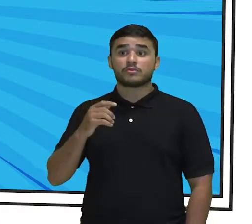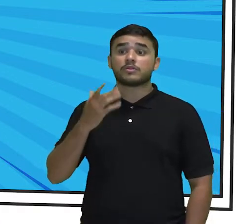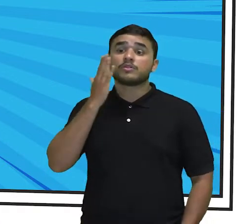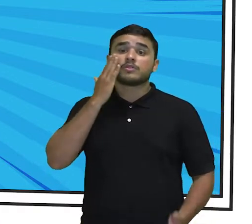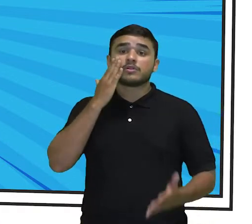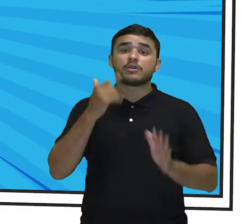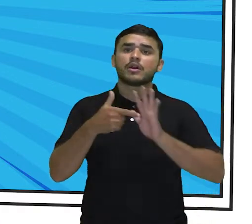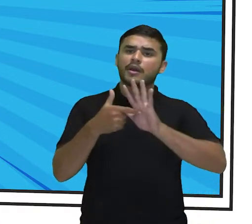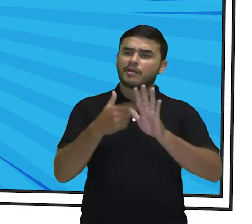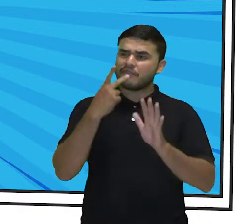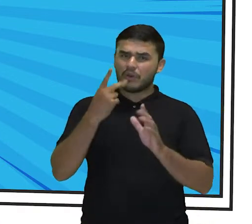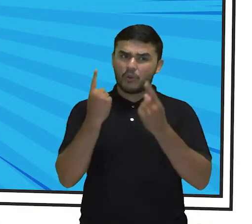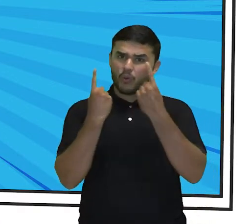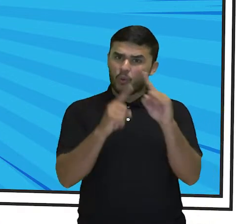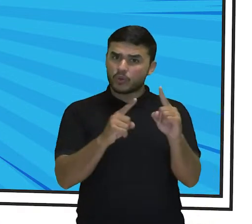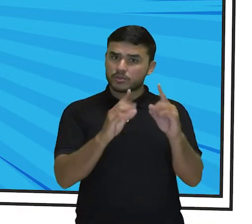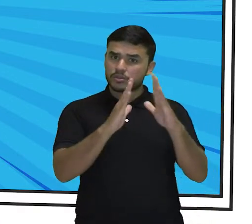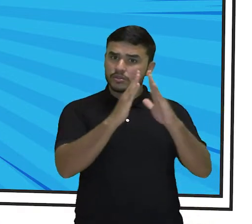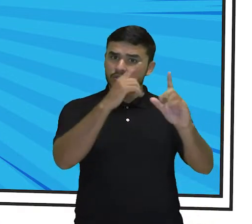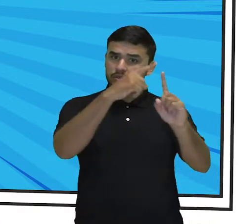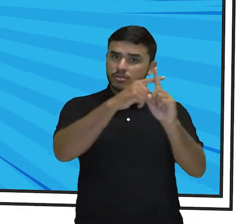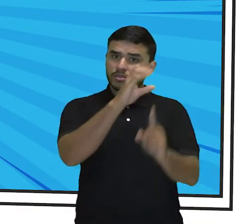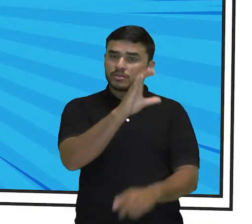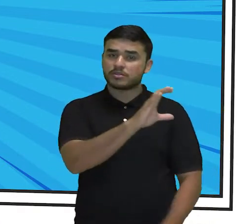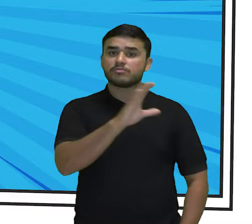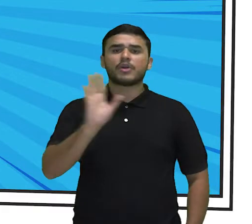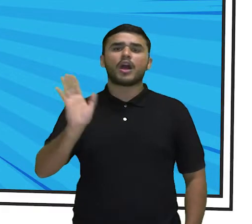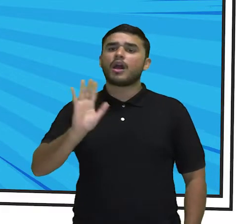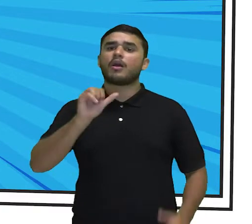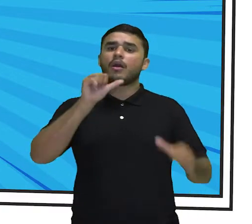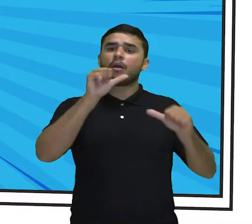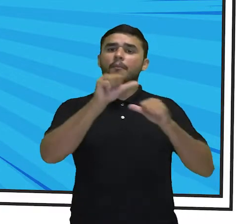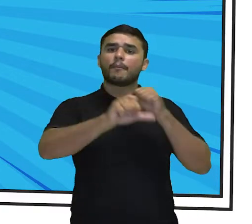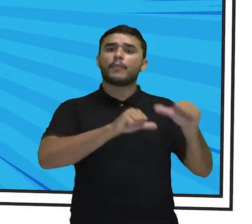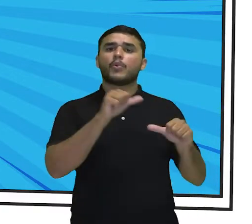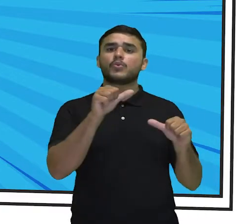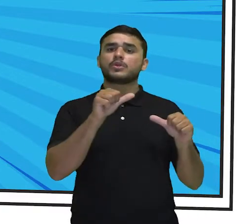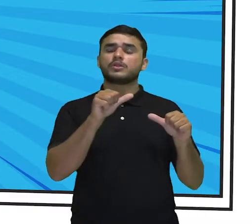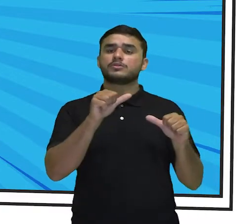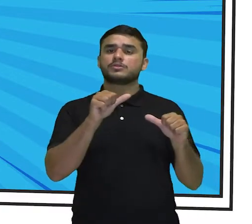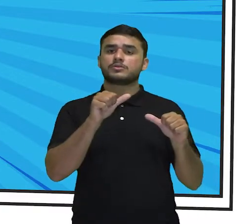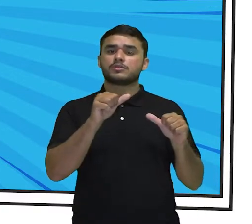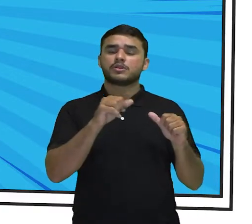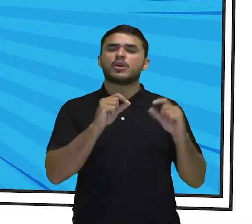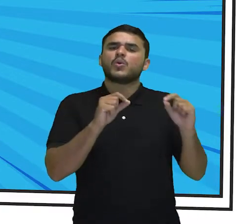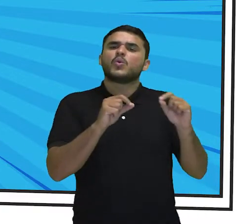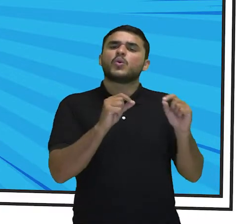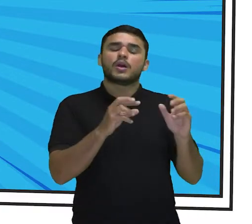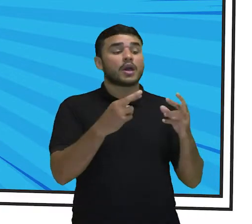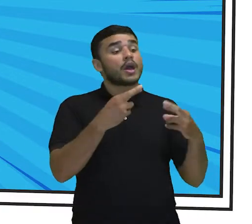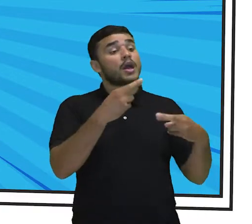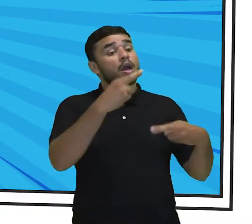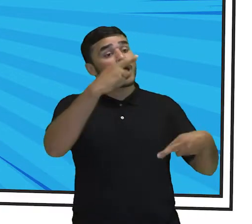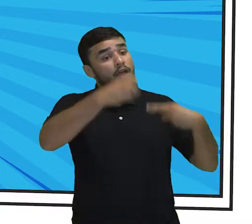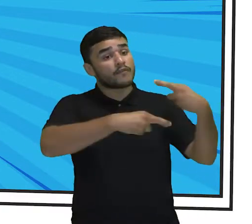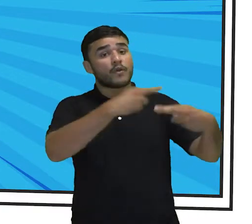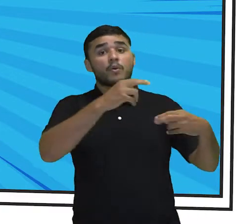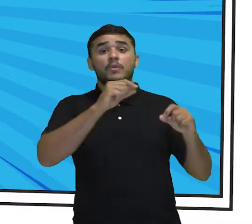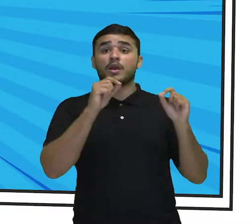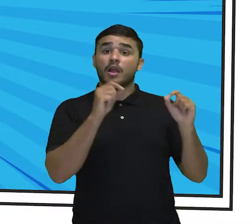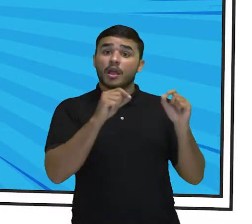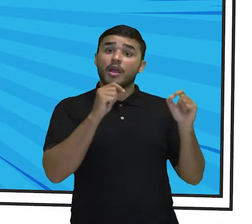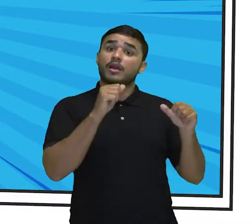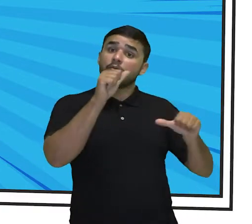igreja. Ele queria fazer uma reforma. Quando eu digo que ele queria fazer uma reforma, é porque ele queria modificar algumas